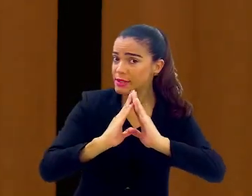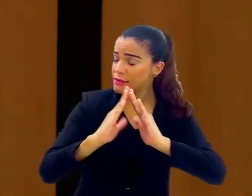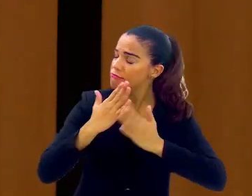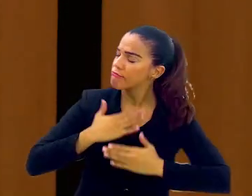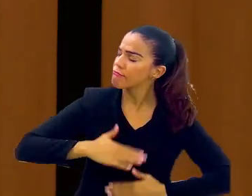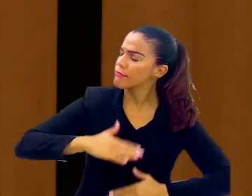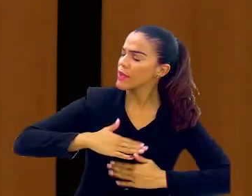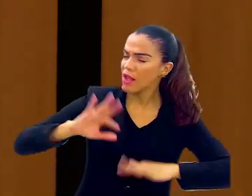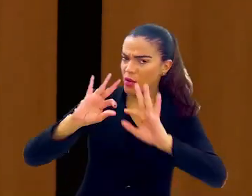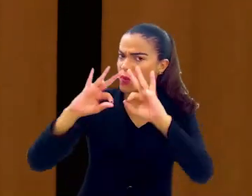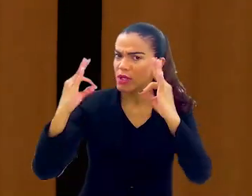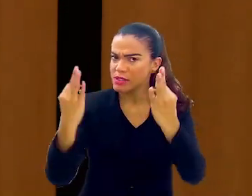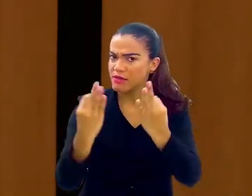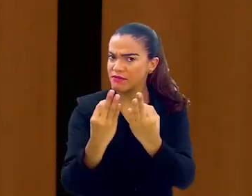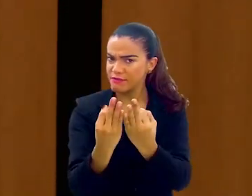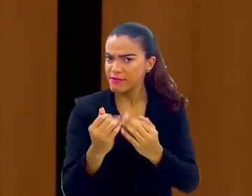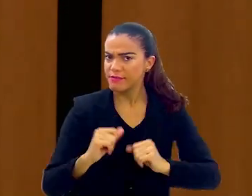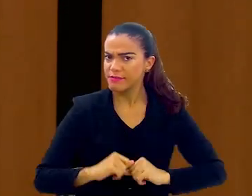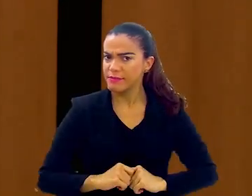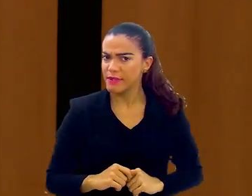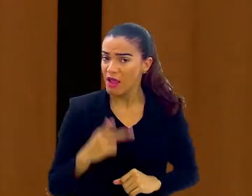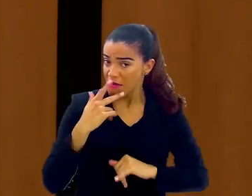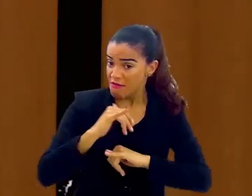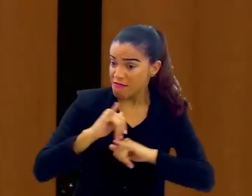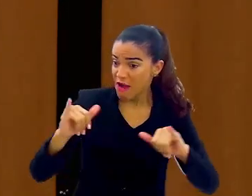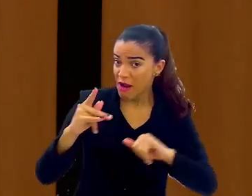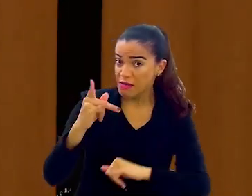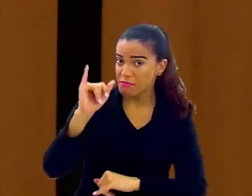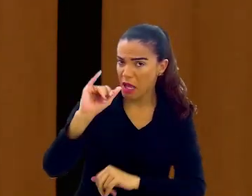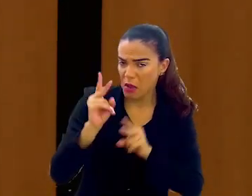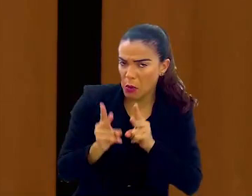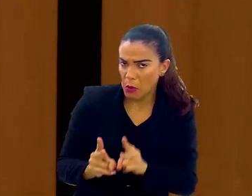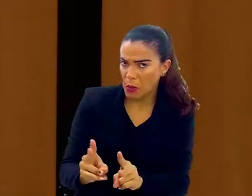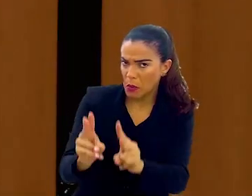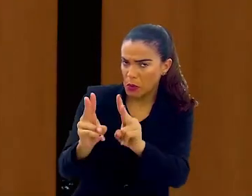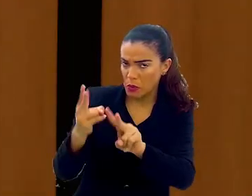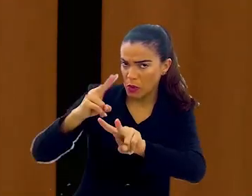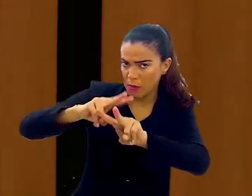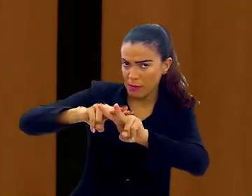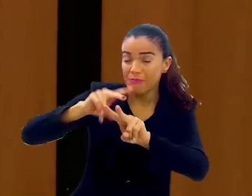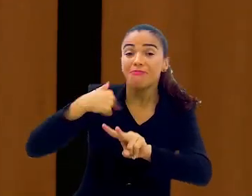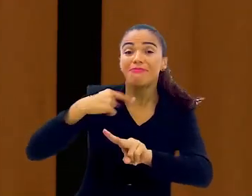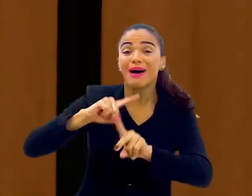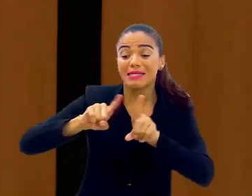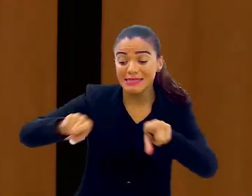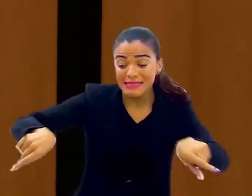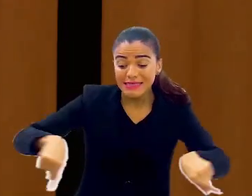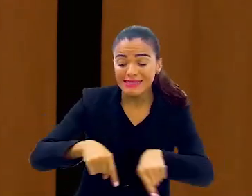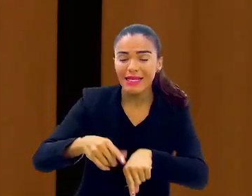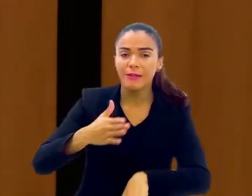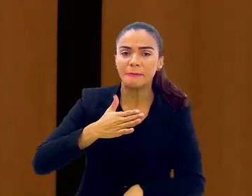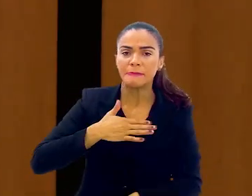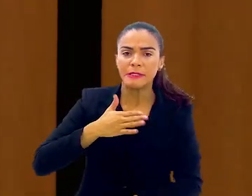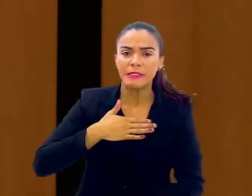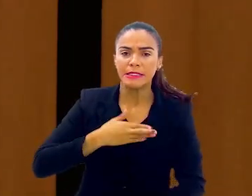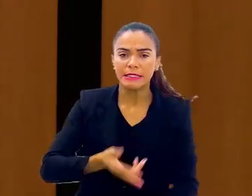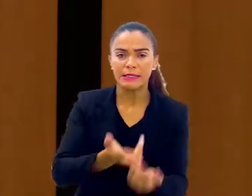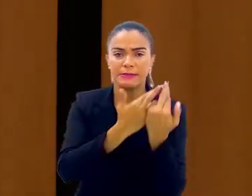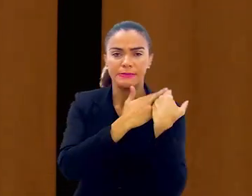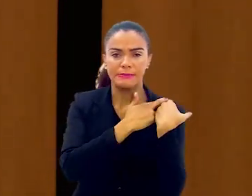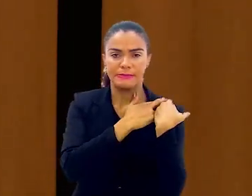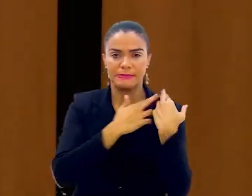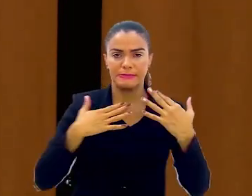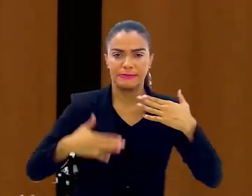casa, tranquiliza a sua família, diz que o seu pai vai continuar preso, mas aqui no meu gabinete. Eu